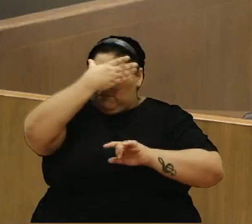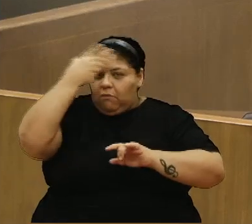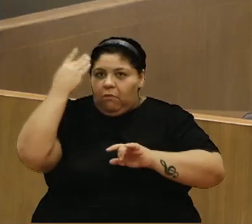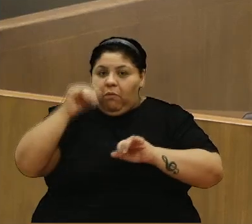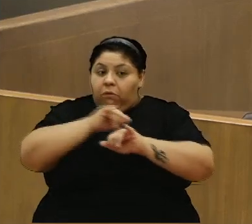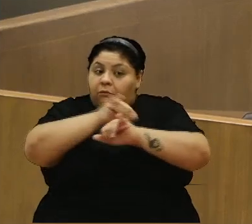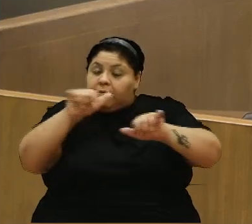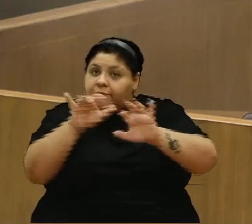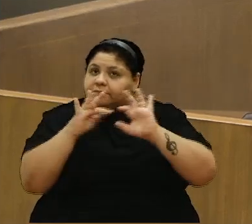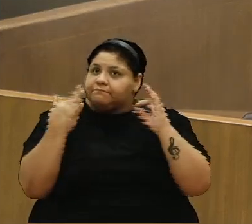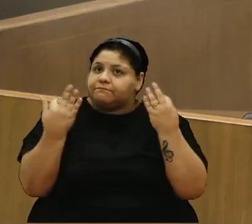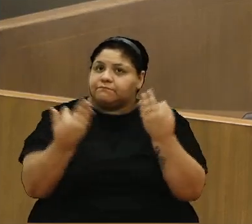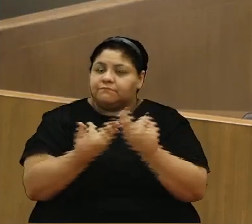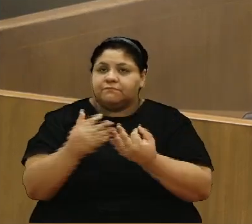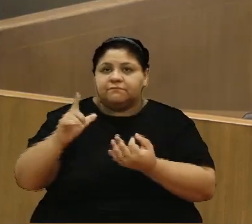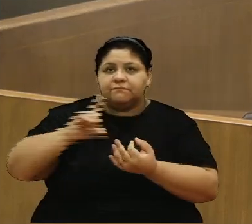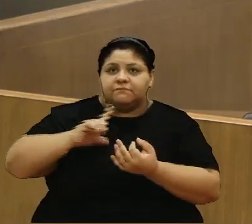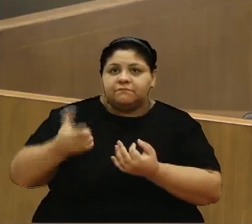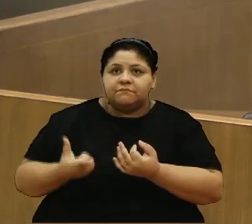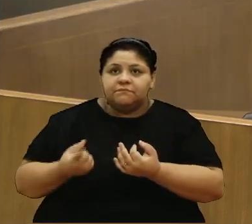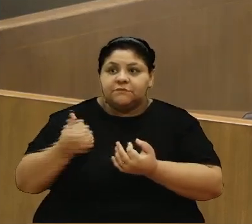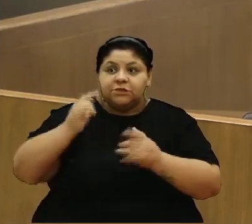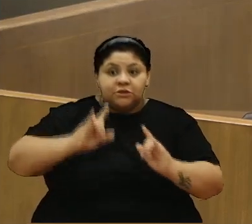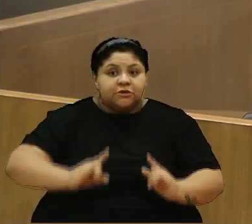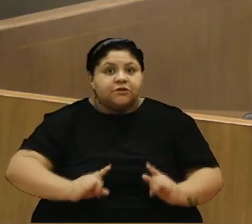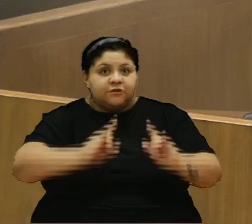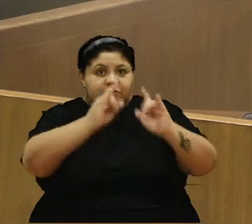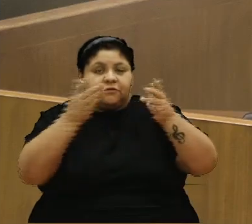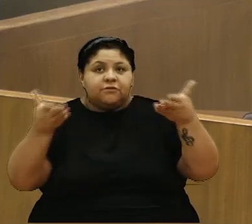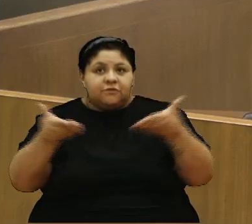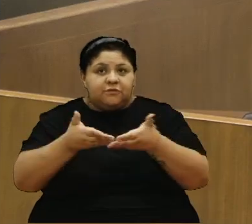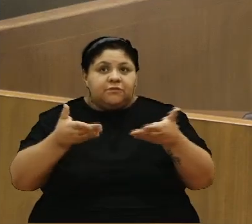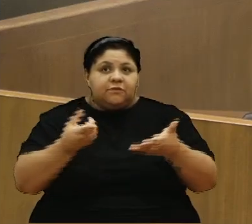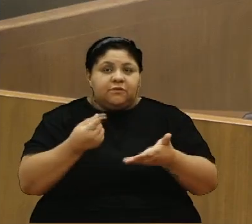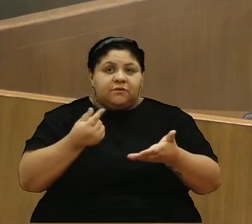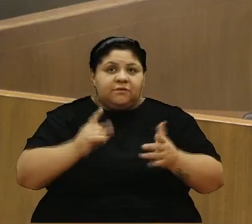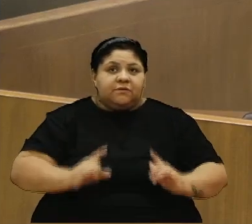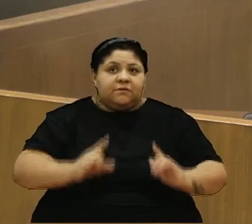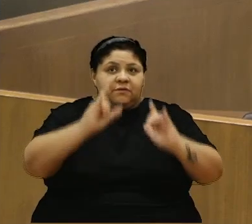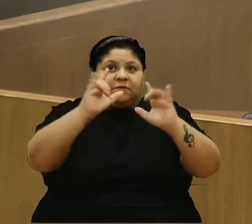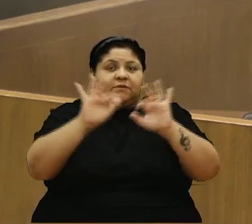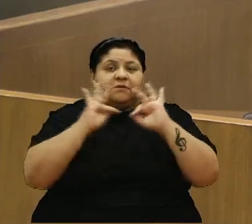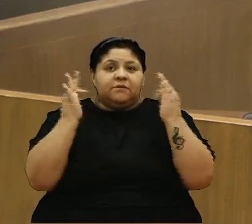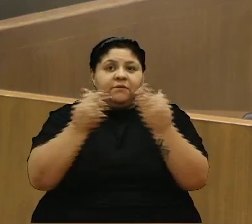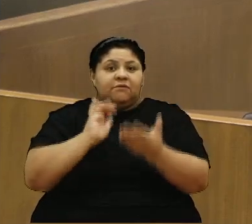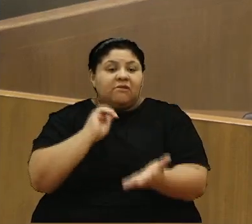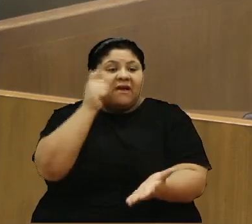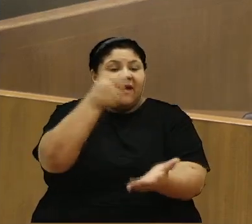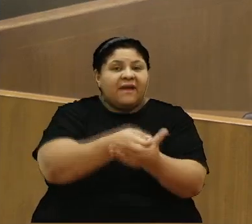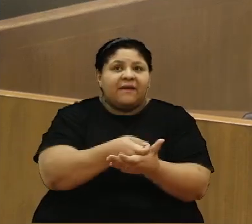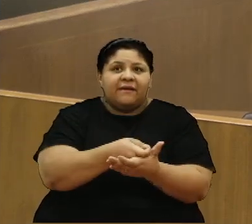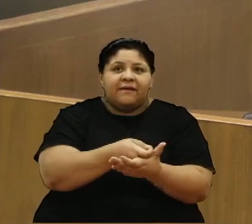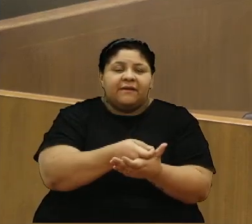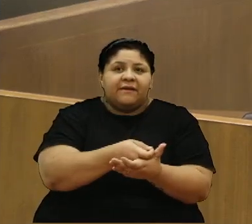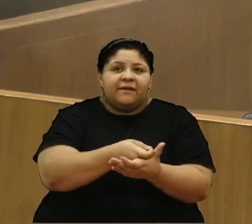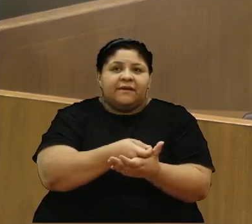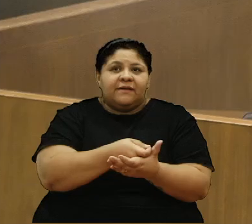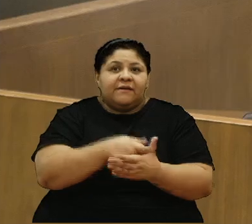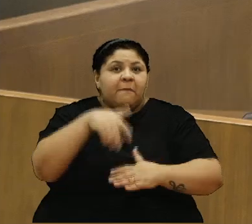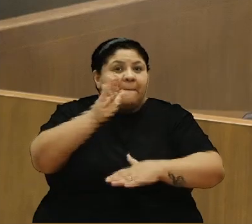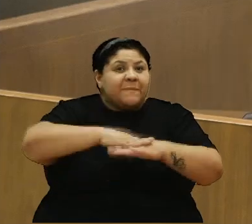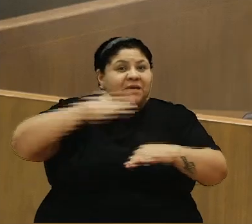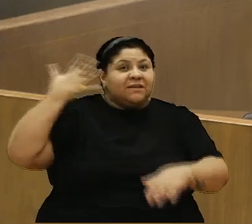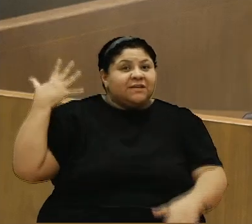essas famílias é que tinha valor de condomínio e hoje o valor do condomínio que as famílias do Campos da Serra pagam é muitas vezes mais